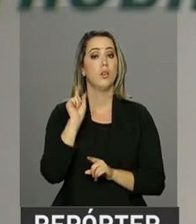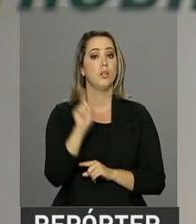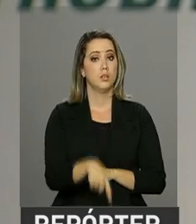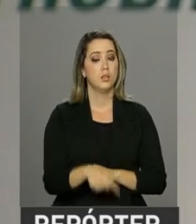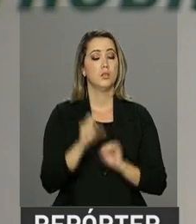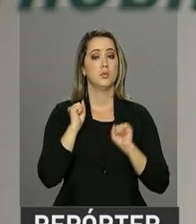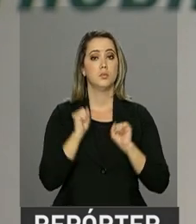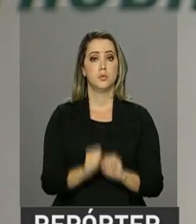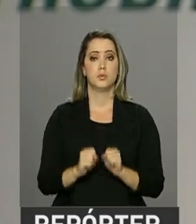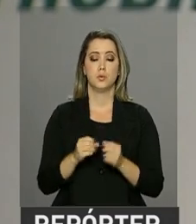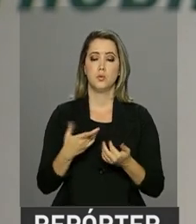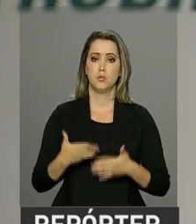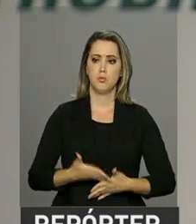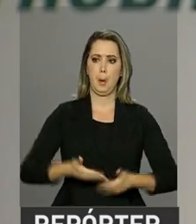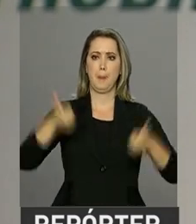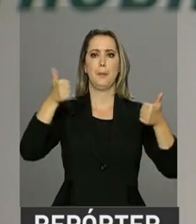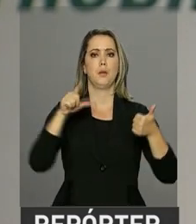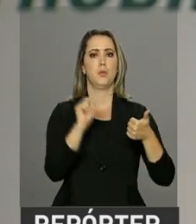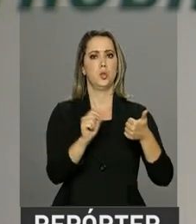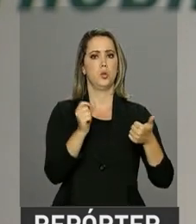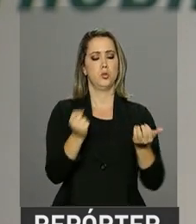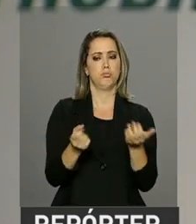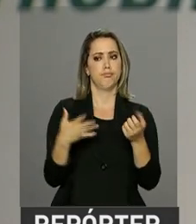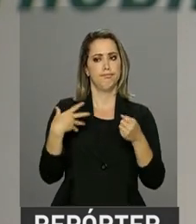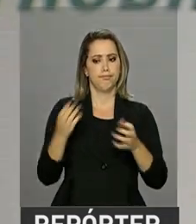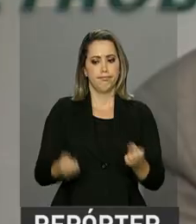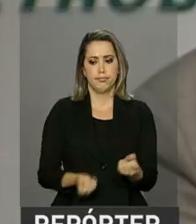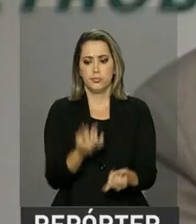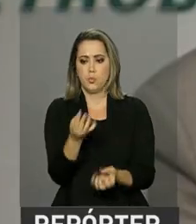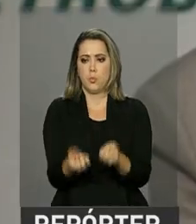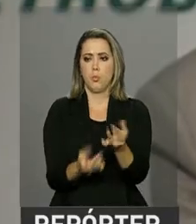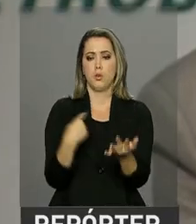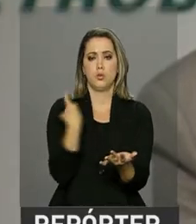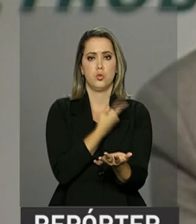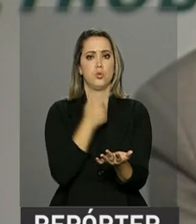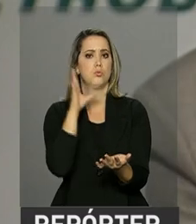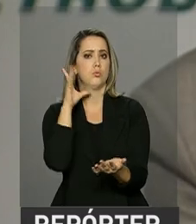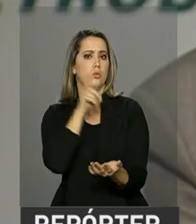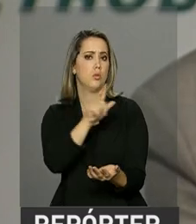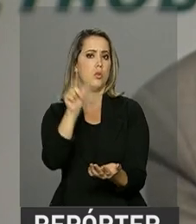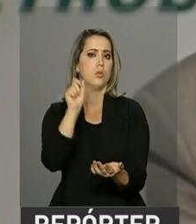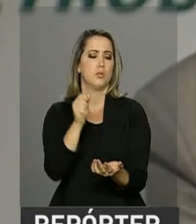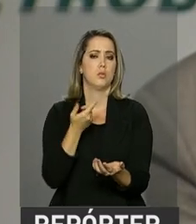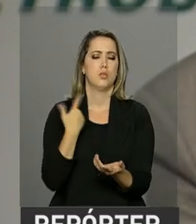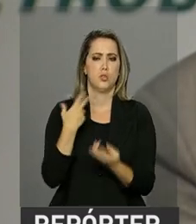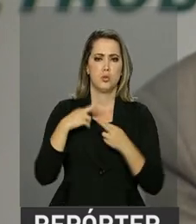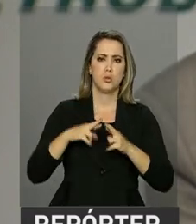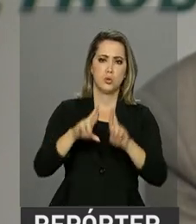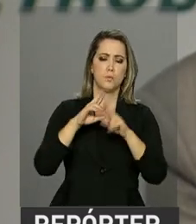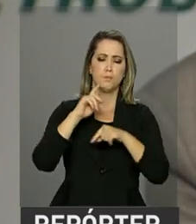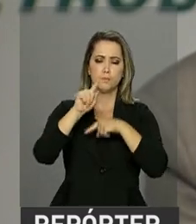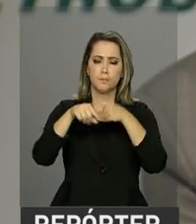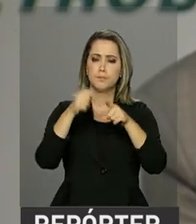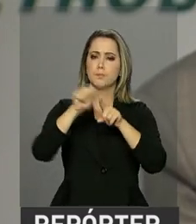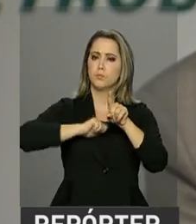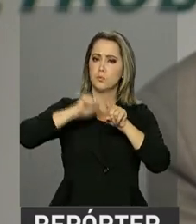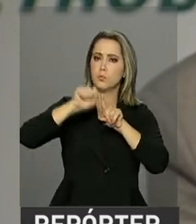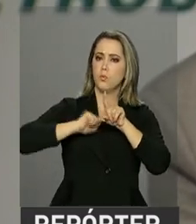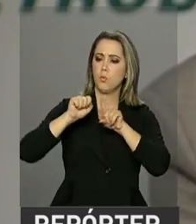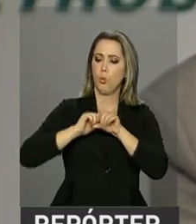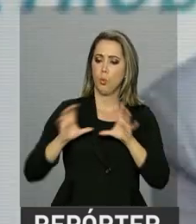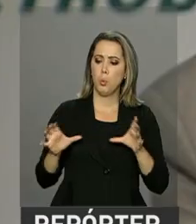sido possível pelos ganhos de produtividade que nós temos alcançado a gente espera nos próximos meses anunciando um